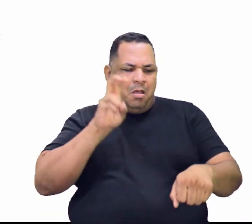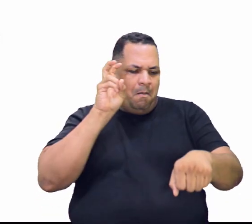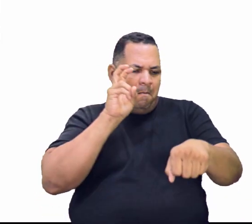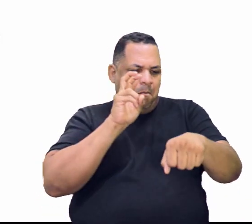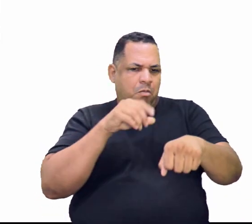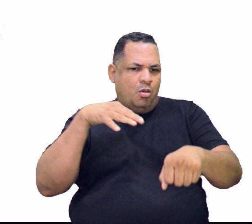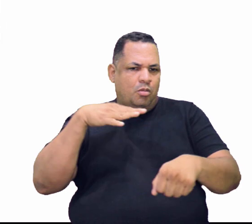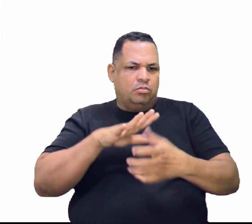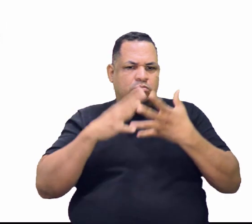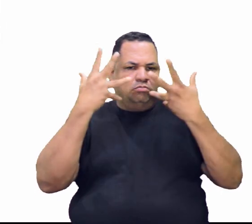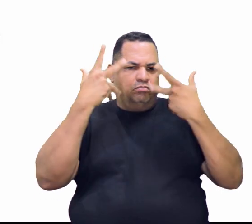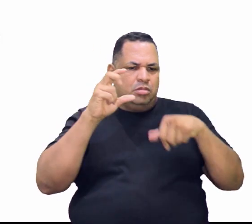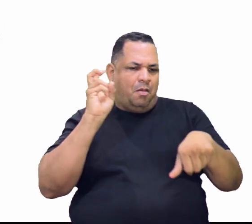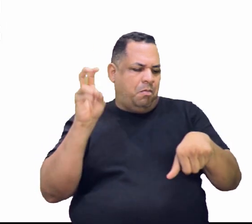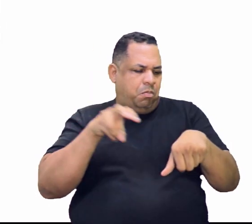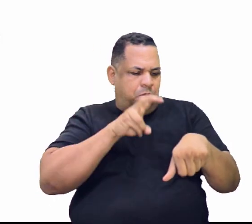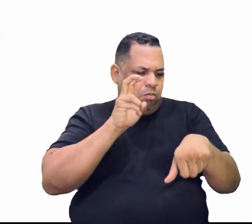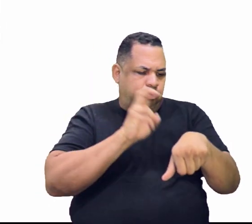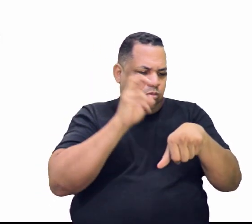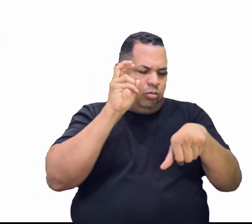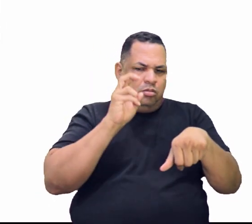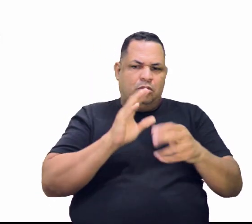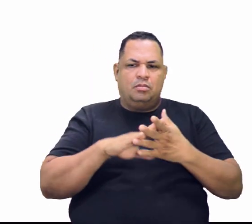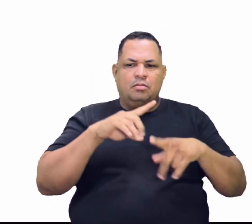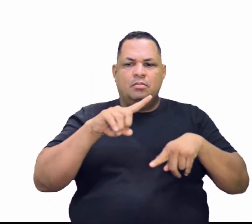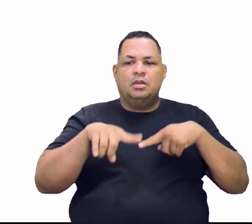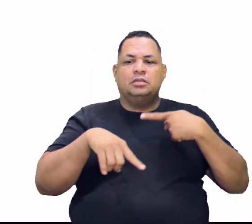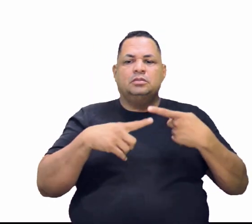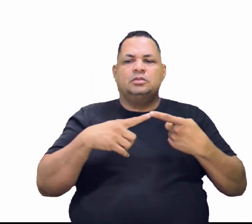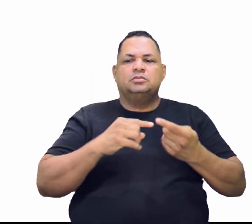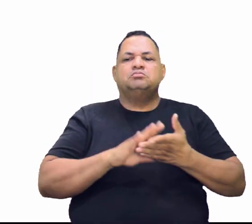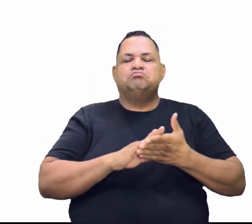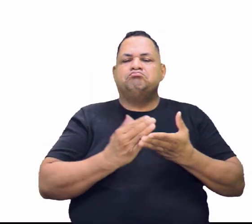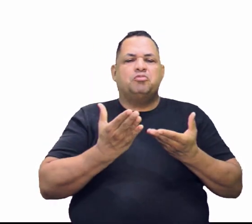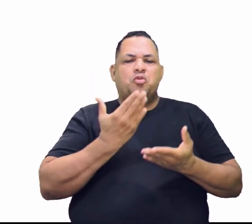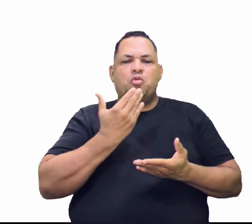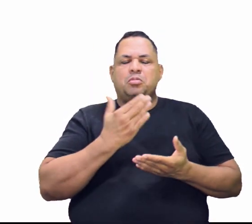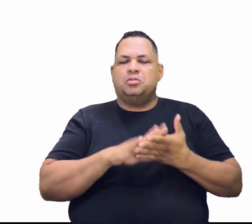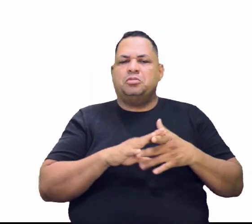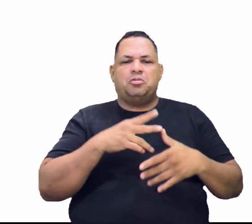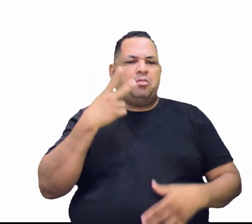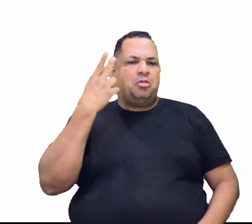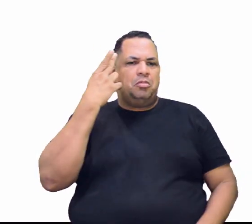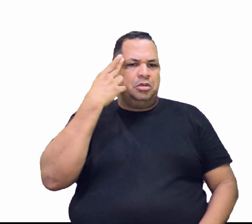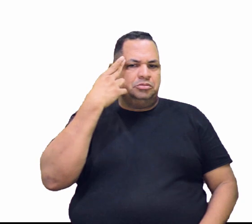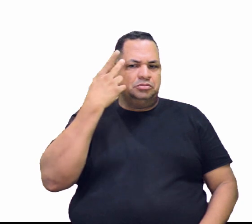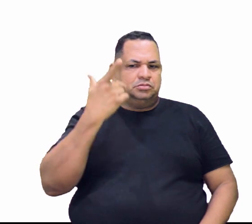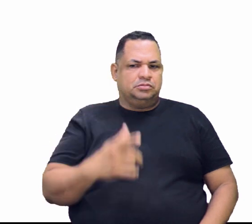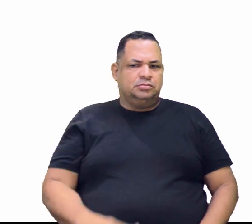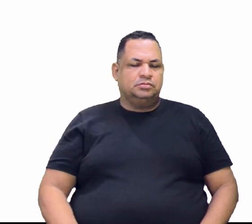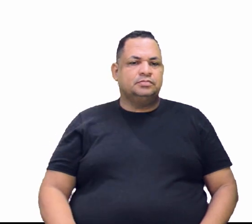expedição, aluno, ele chegava a levar, inclusive, 100, 150 cabeças de gado.